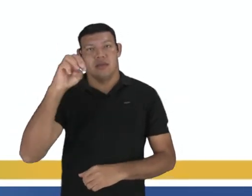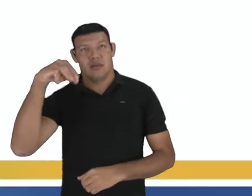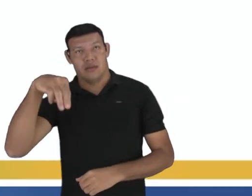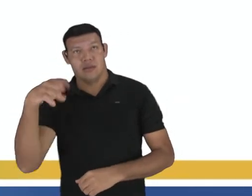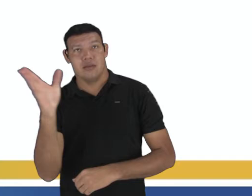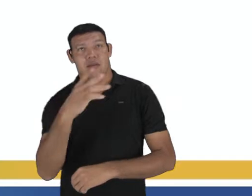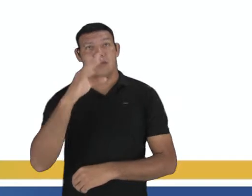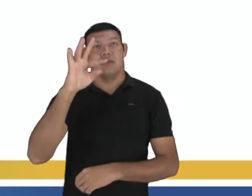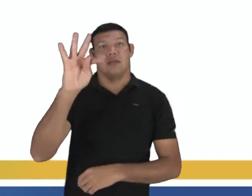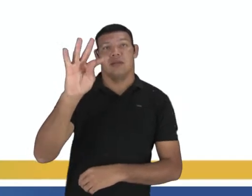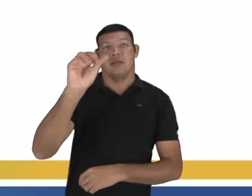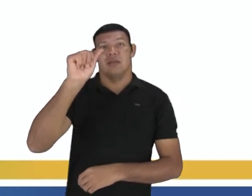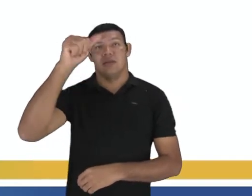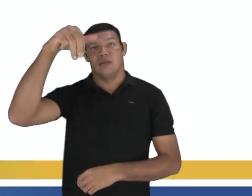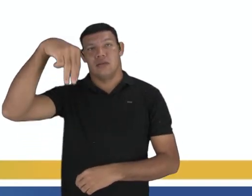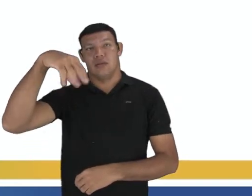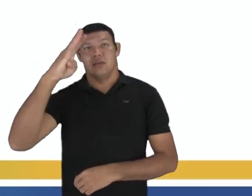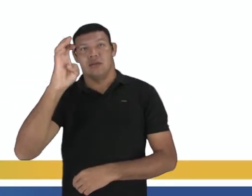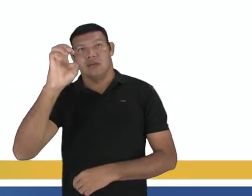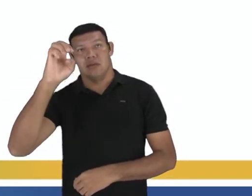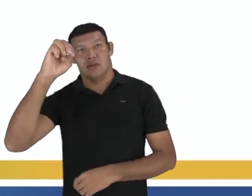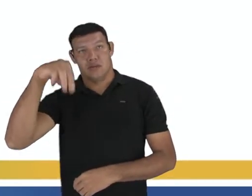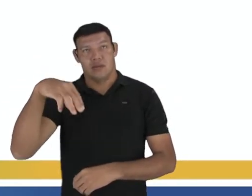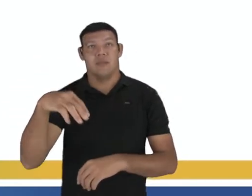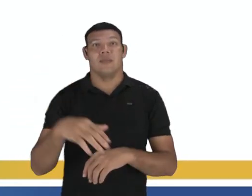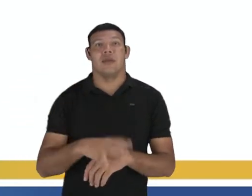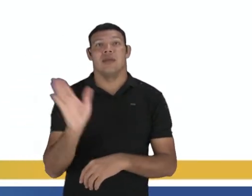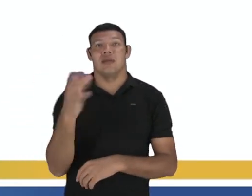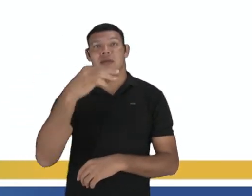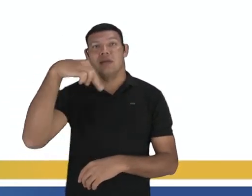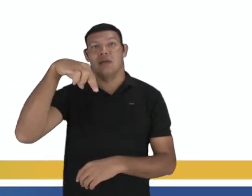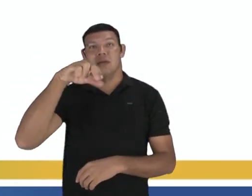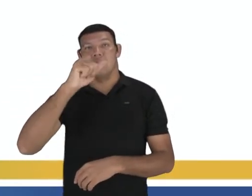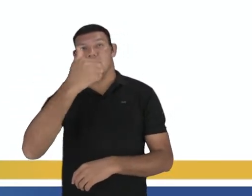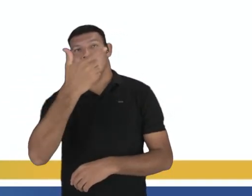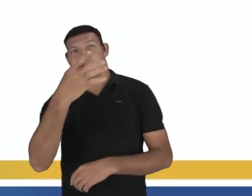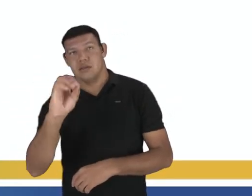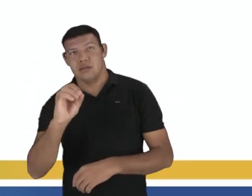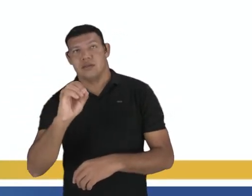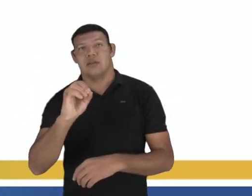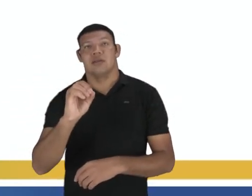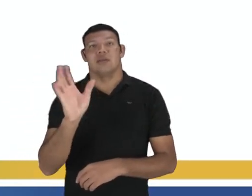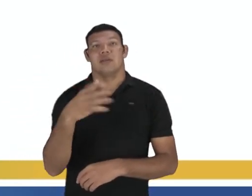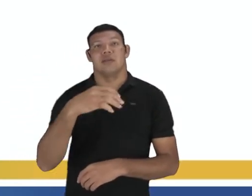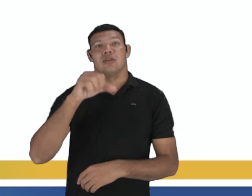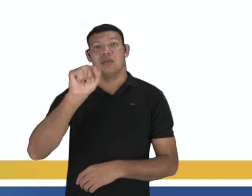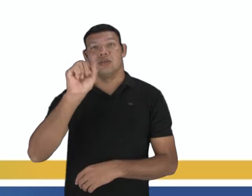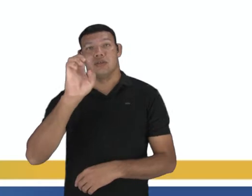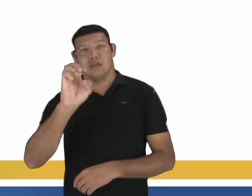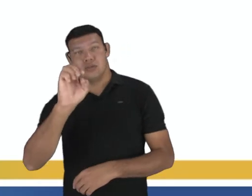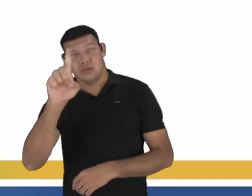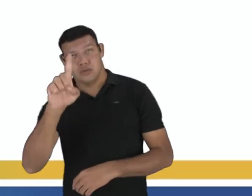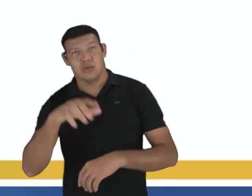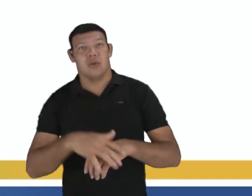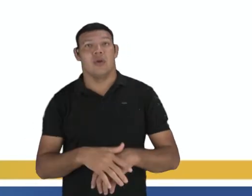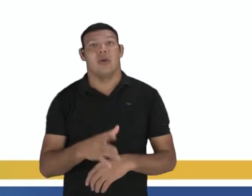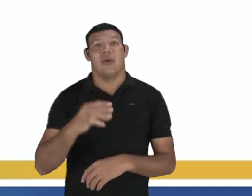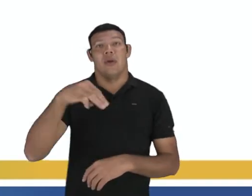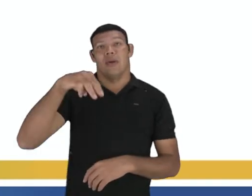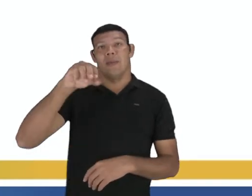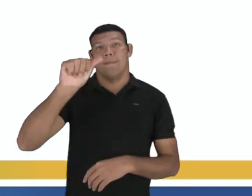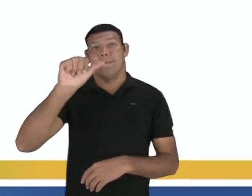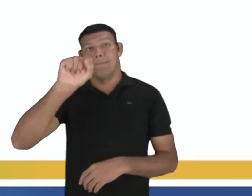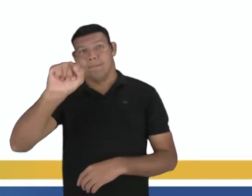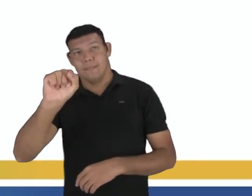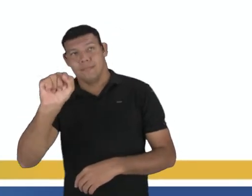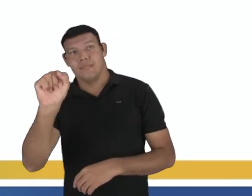mas sozinho, aí vai ser opositor, não de adição. Mas se tiver mas também ali, um do